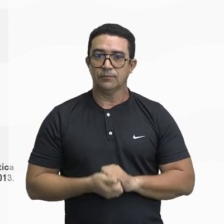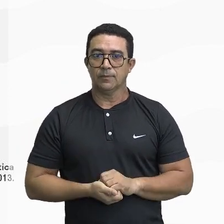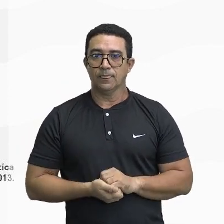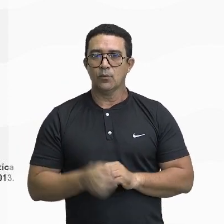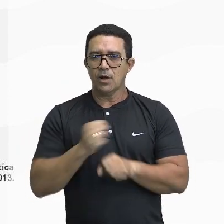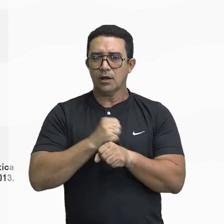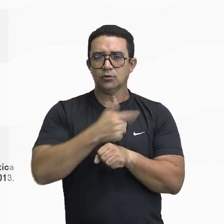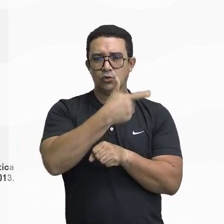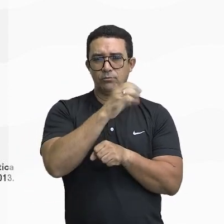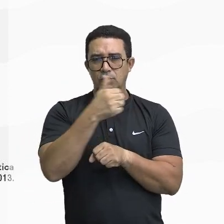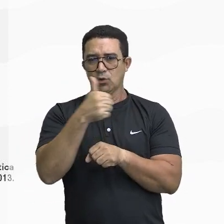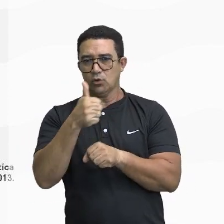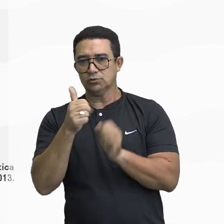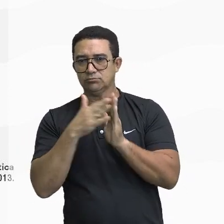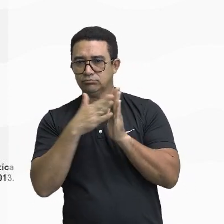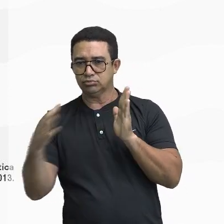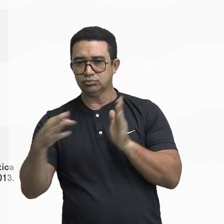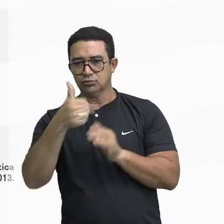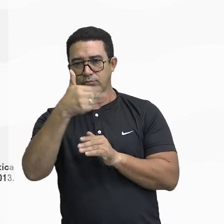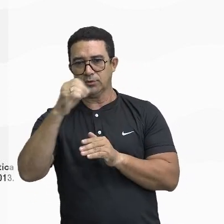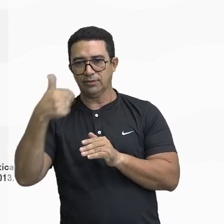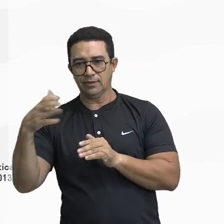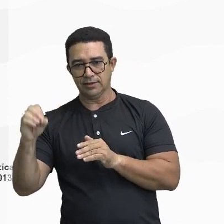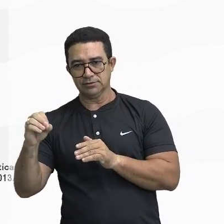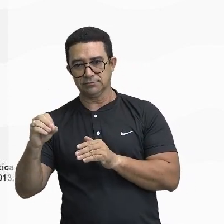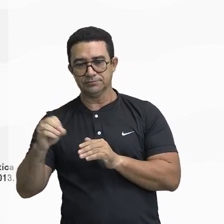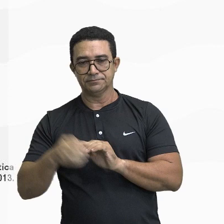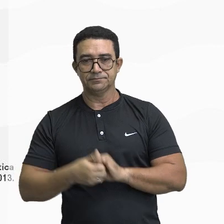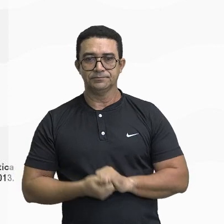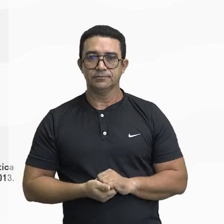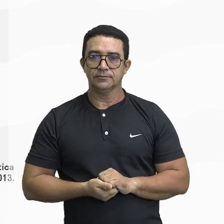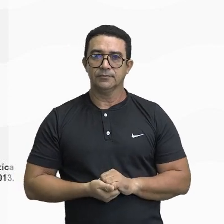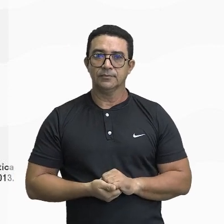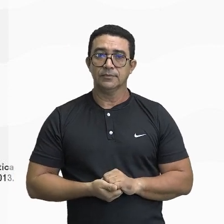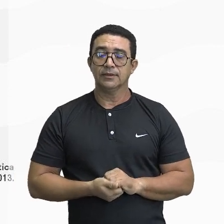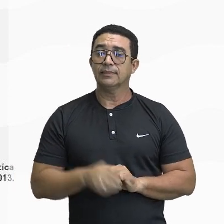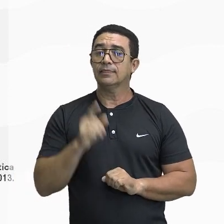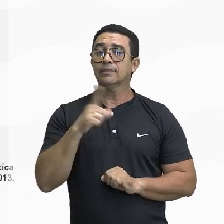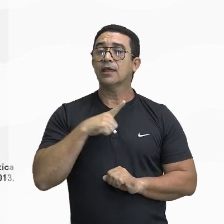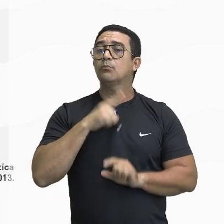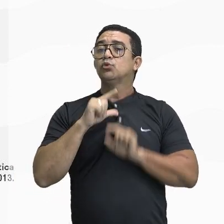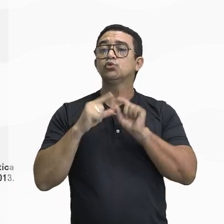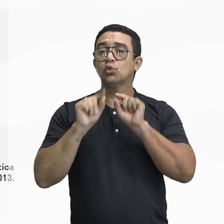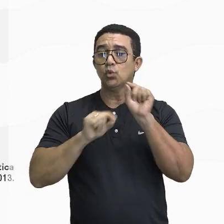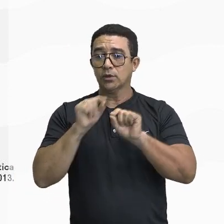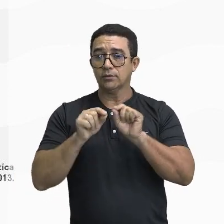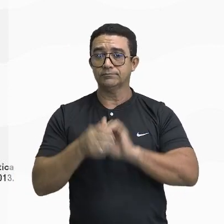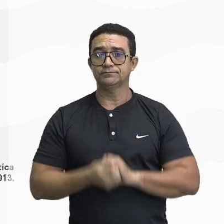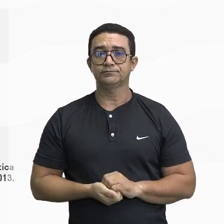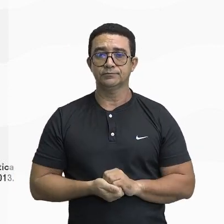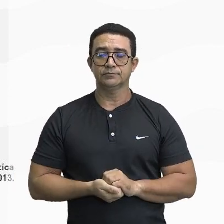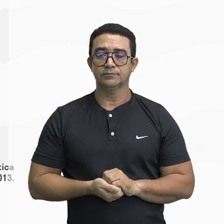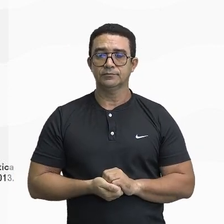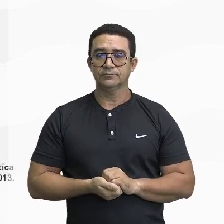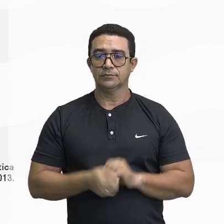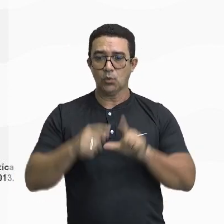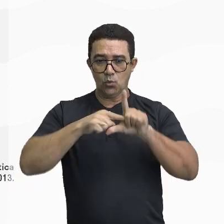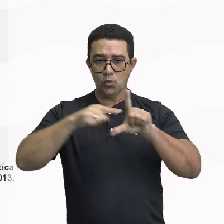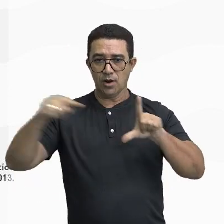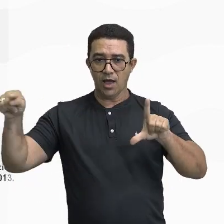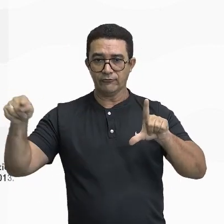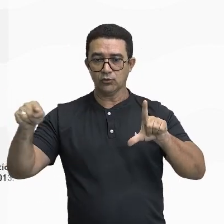em 2011, com o ano base de 2010. E o que a gente tem aí? Temos o gráfico